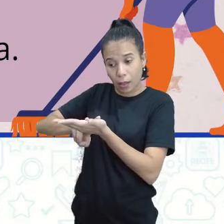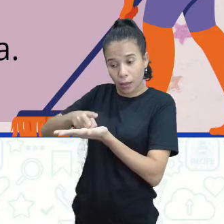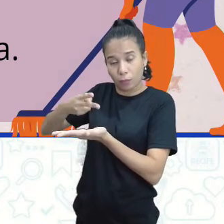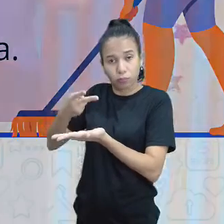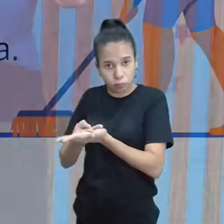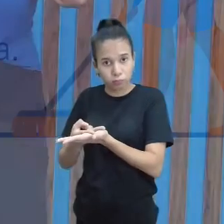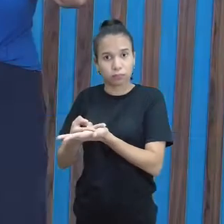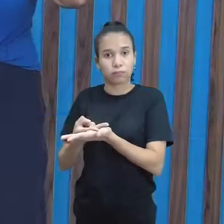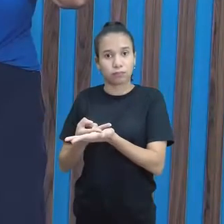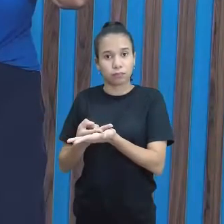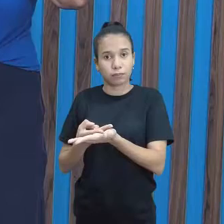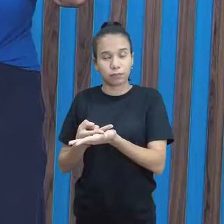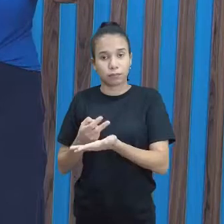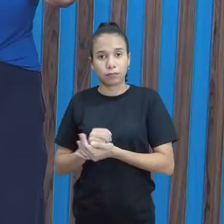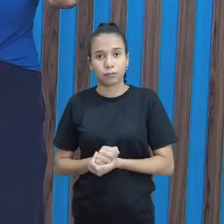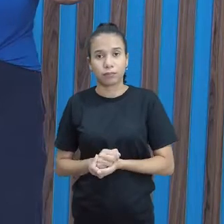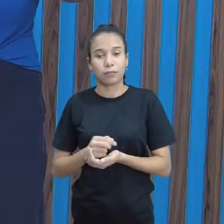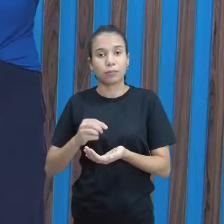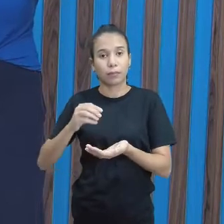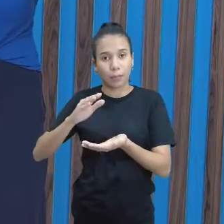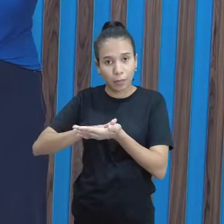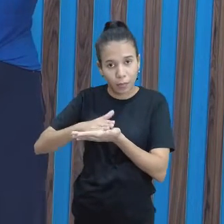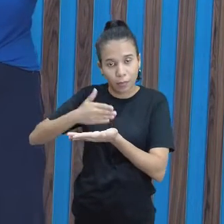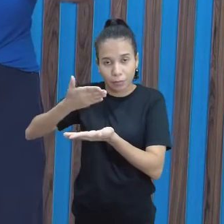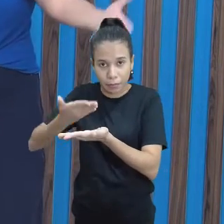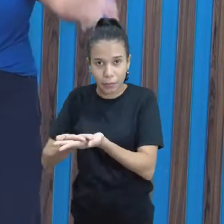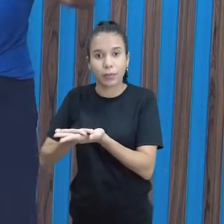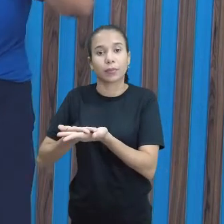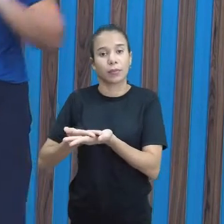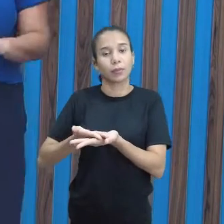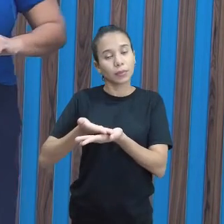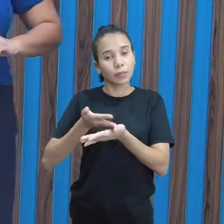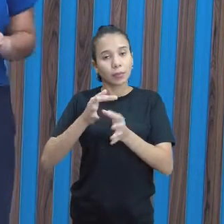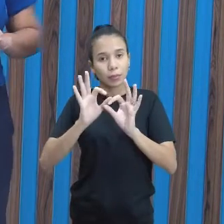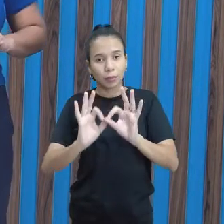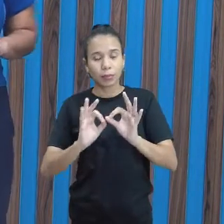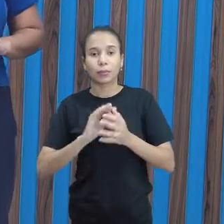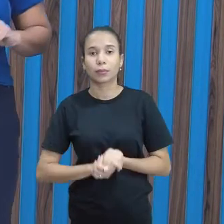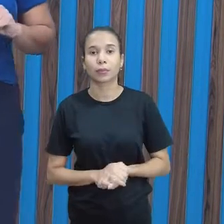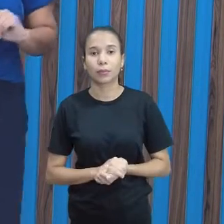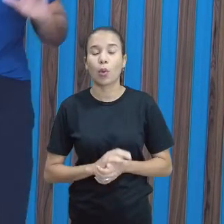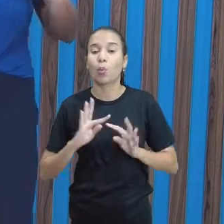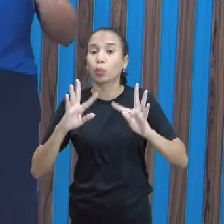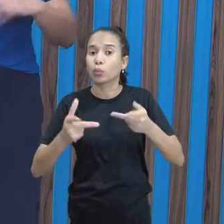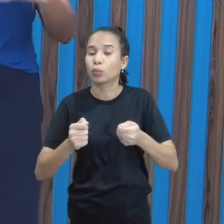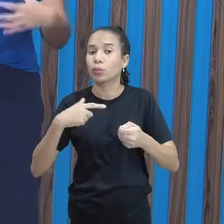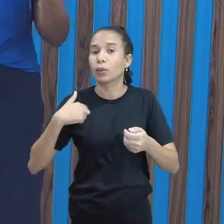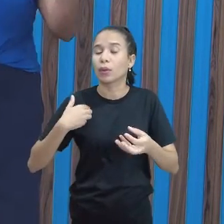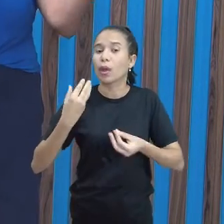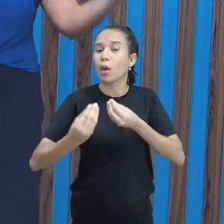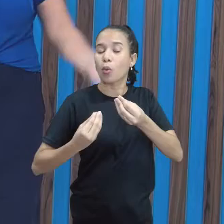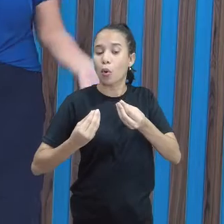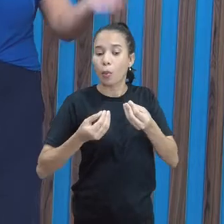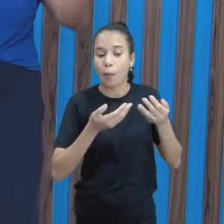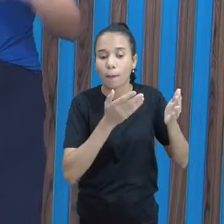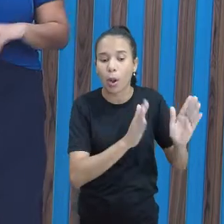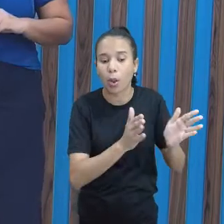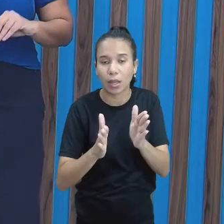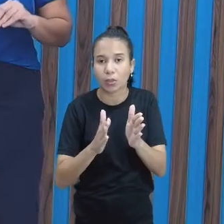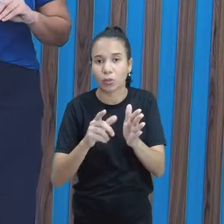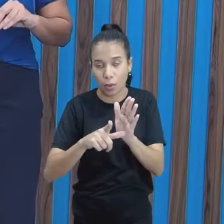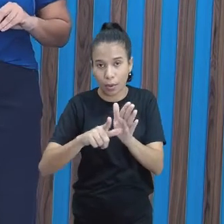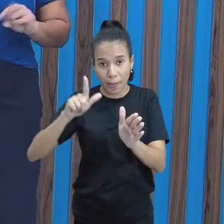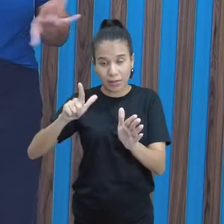tradução não, né? A interpretação. Então, assim, a gente está marcando ações passadas